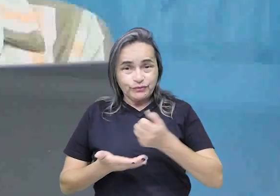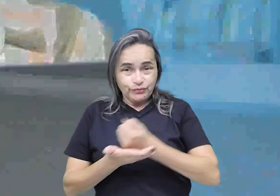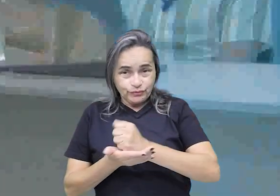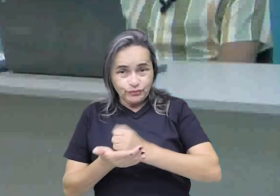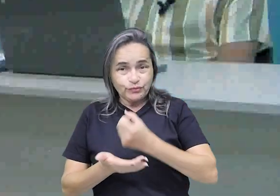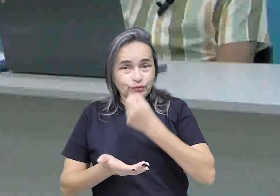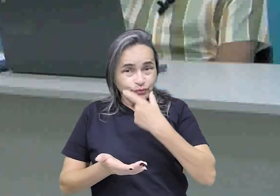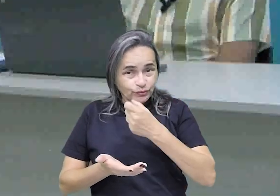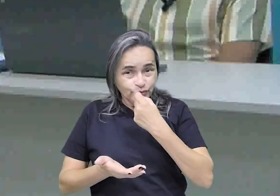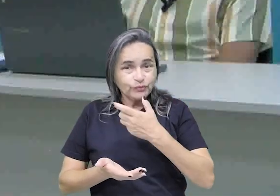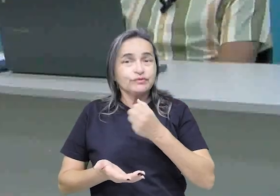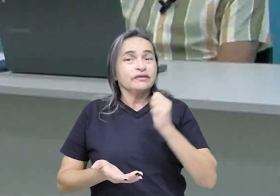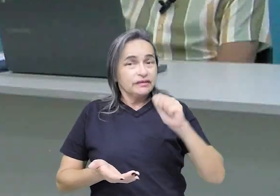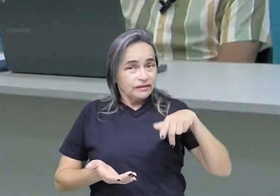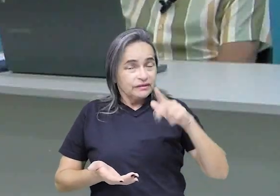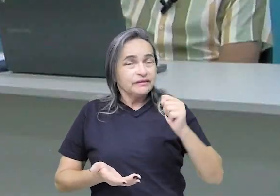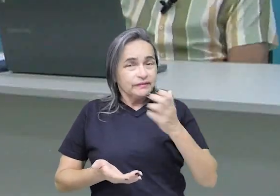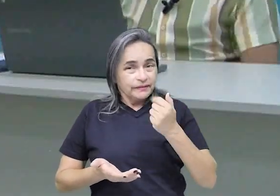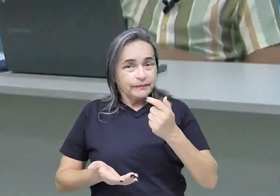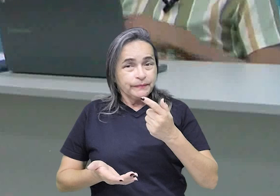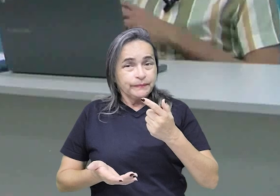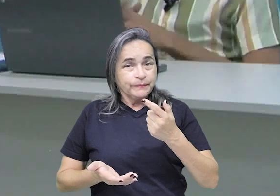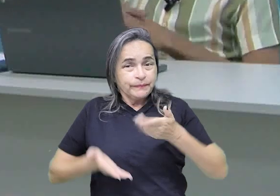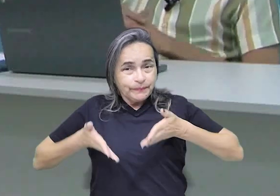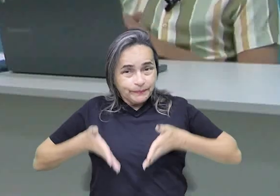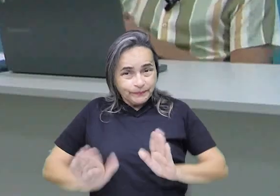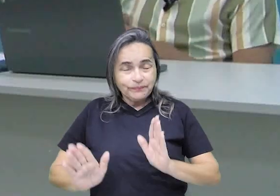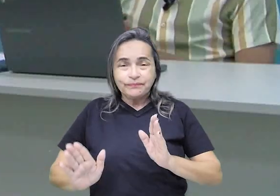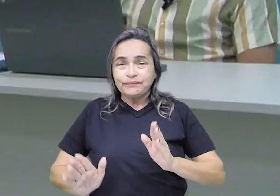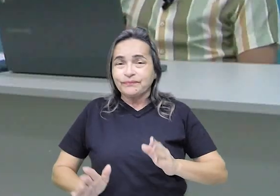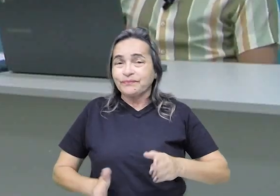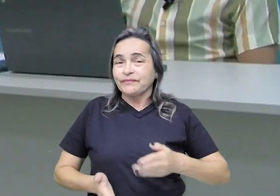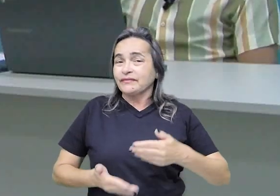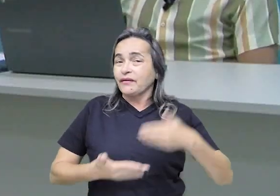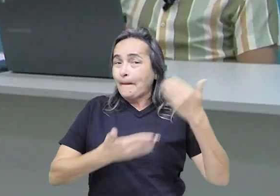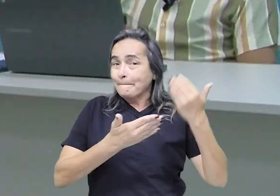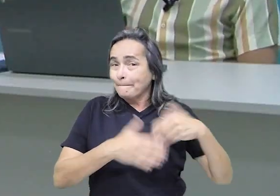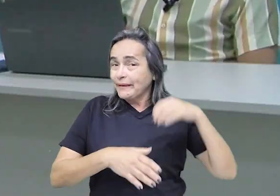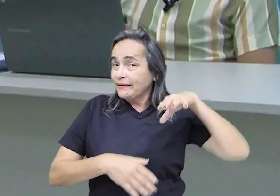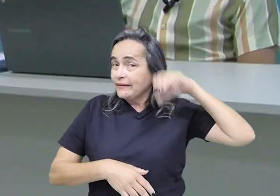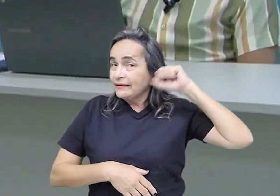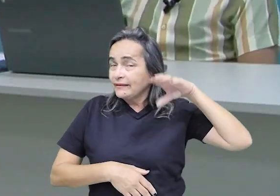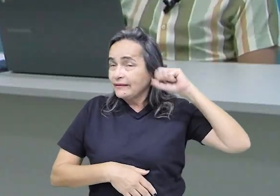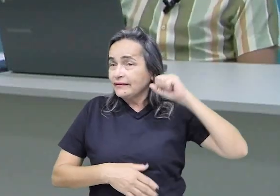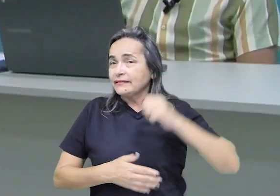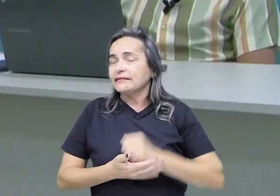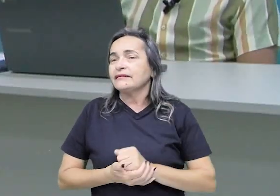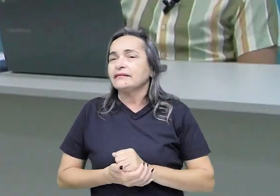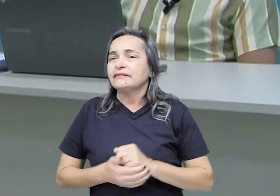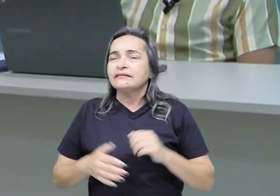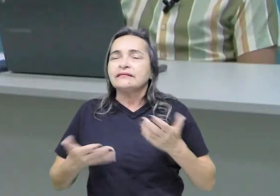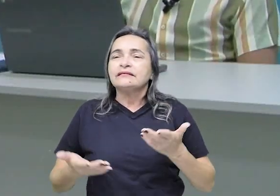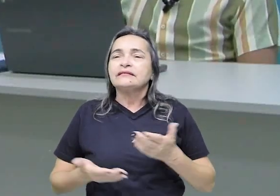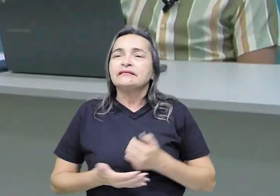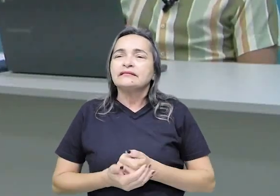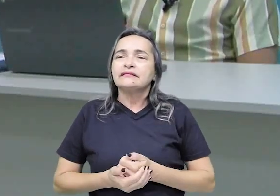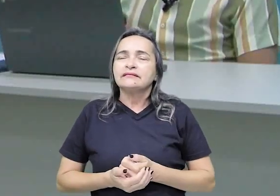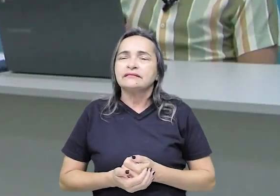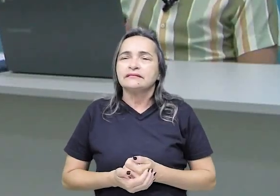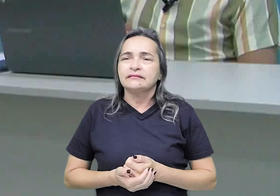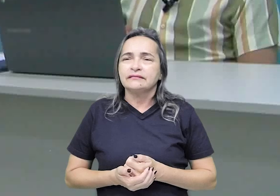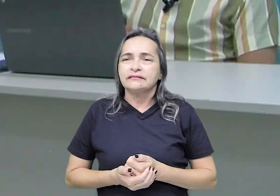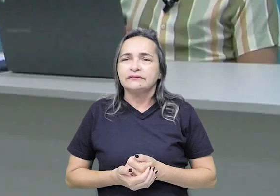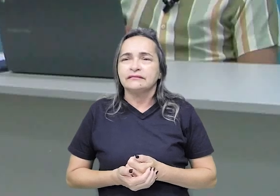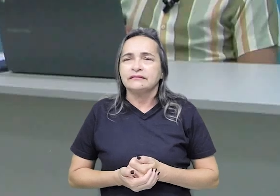Interessante. Tá? Então, assim, os antibióticos e outras linhas, né, de fármacos também podem